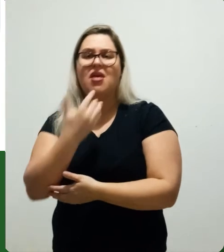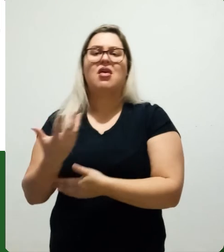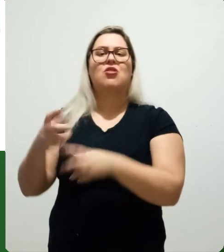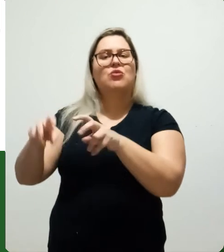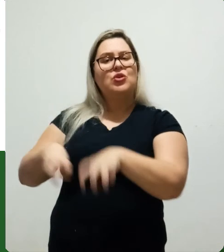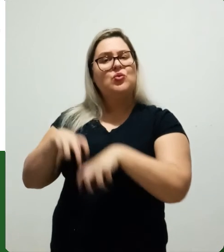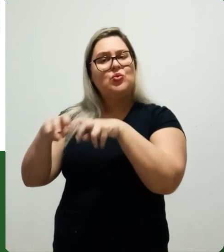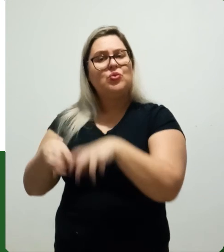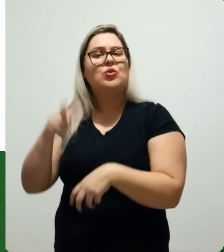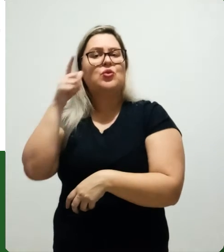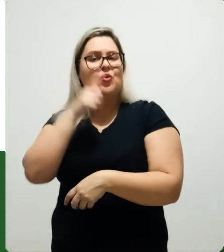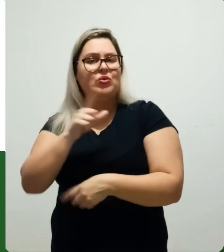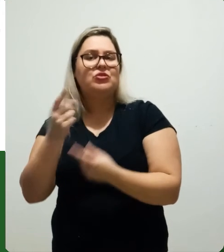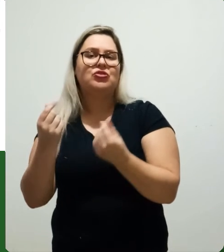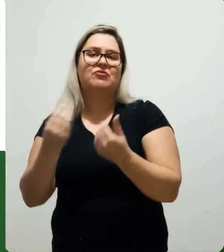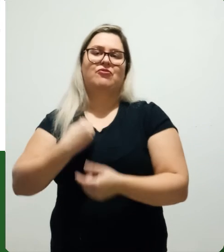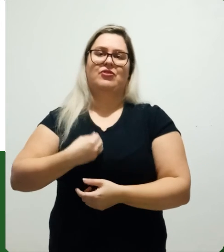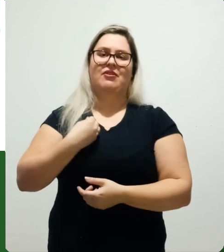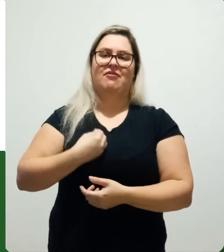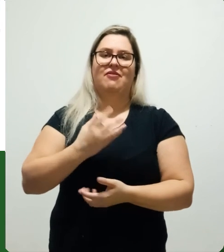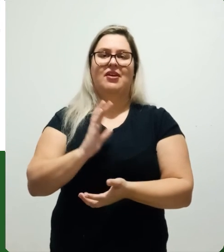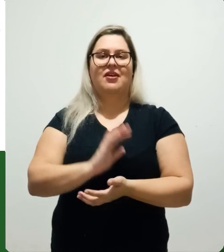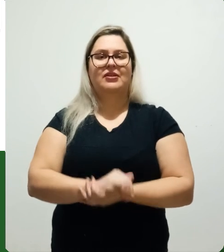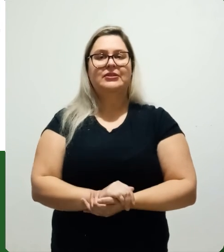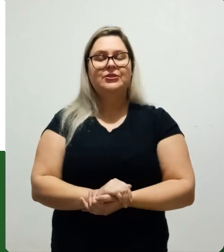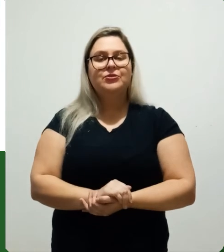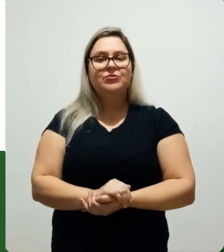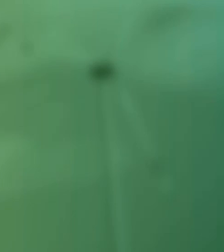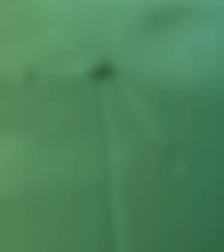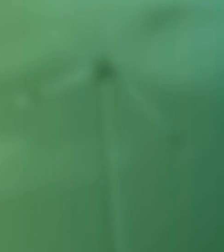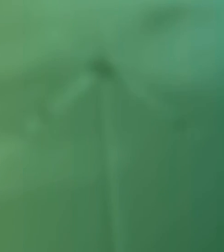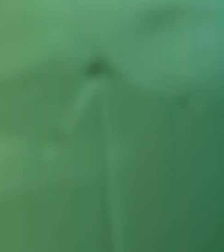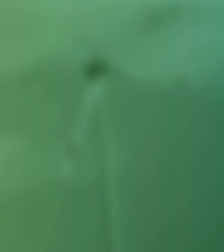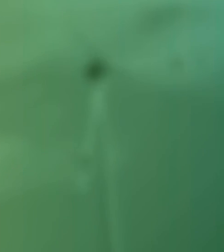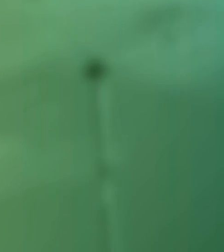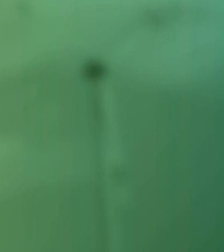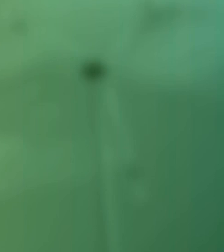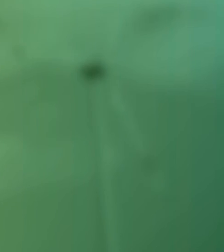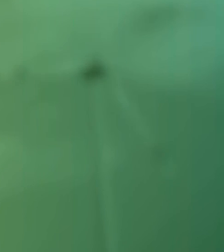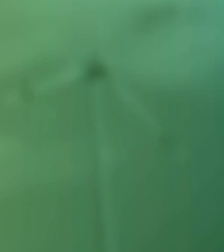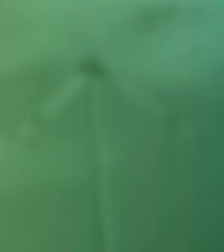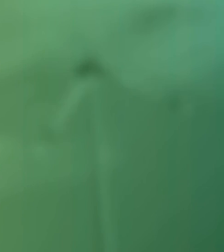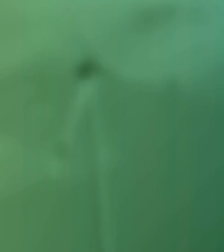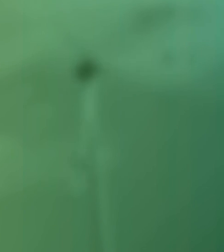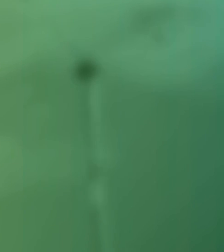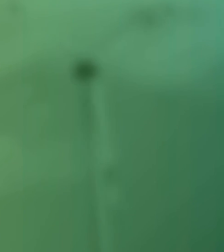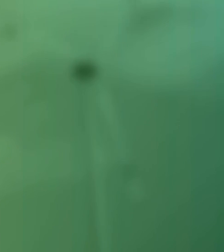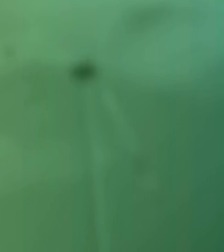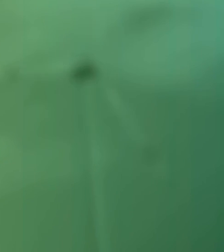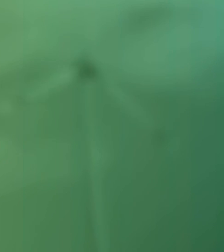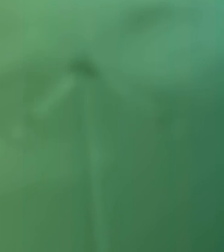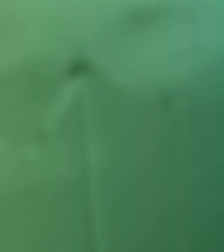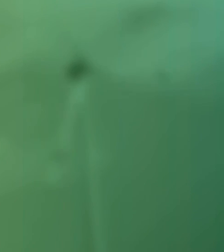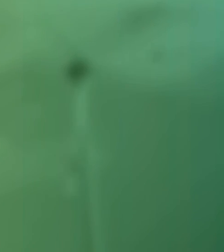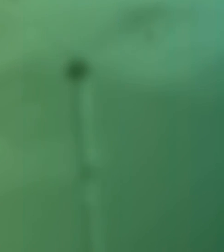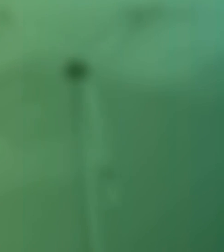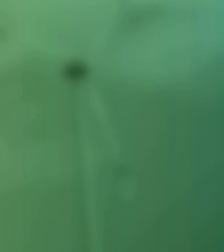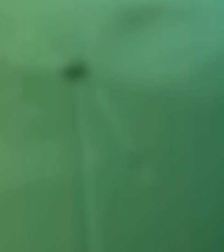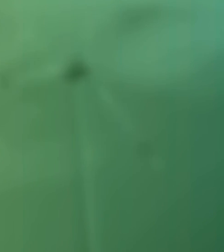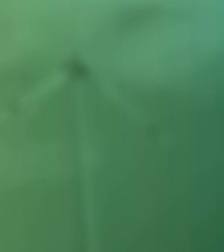produzir alimentos, para fazer agricultura e poder ter uma fonte de renda para sobreviver.